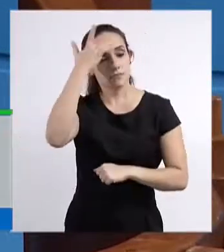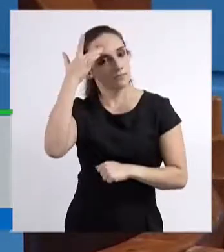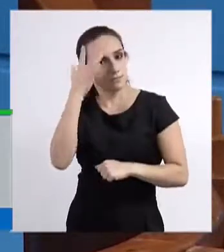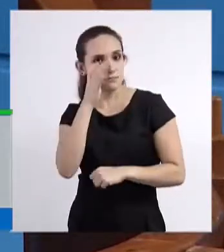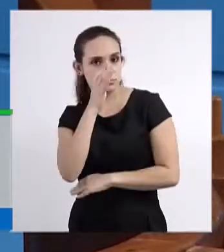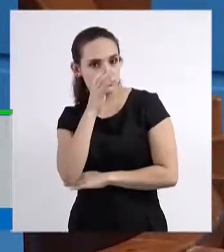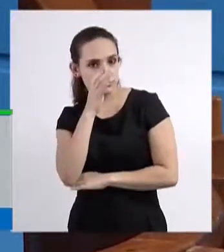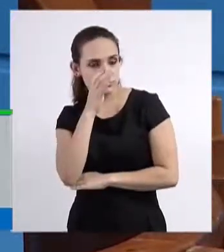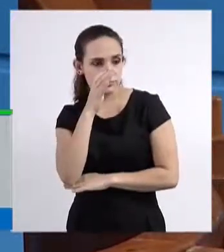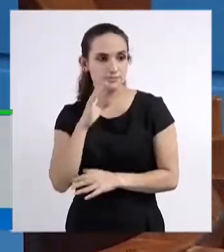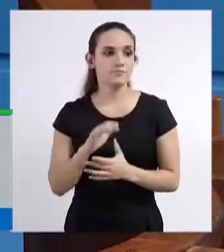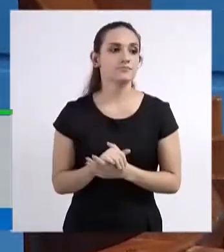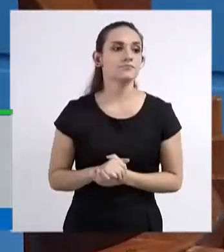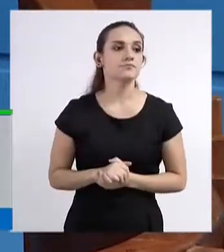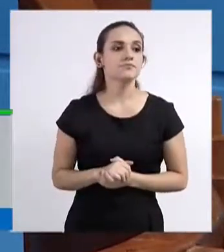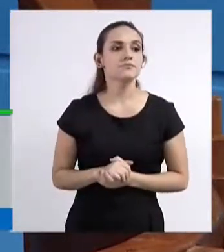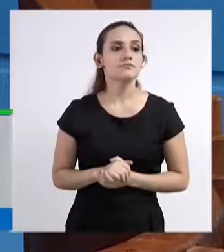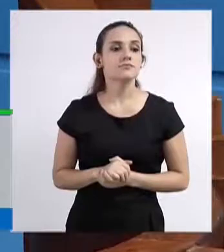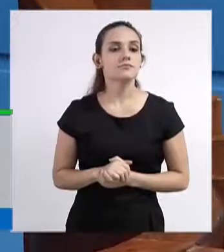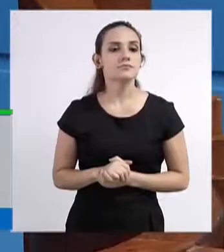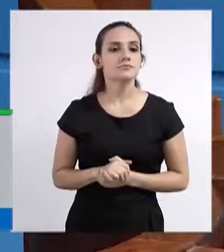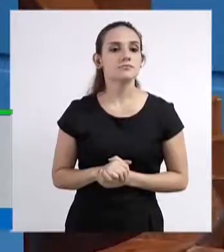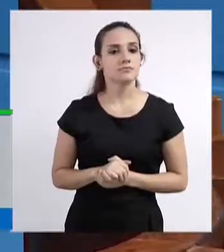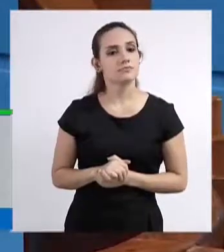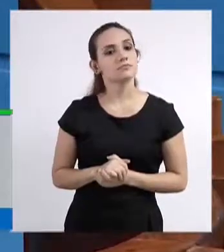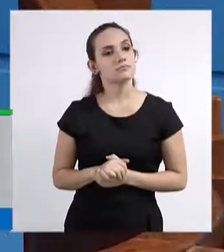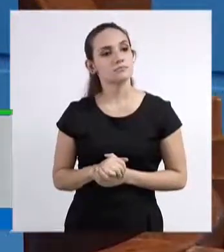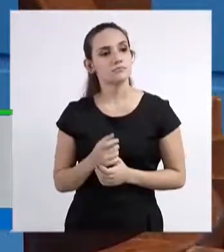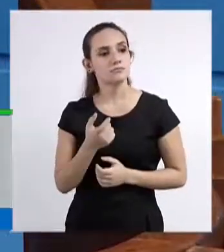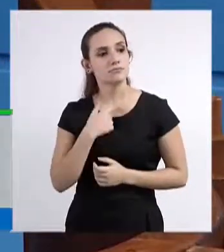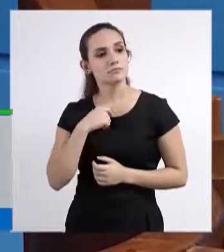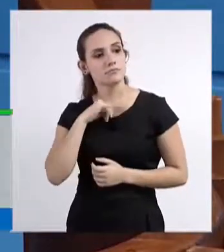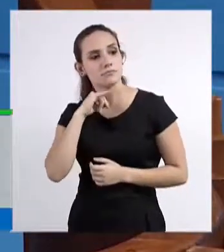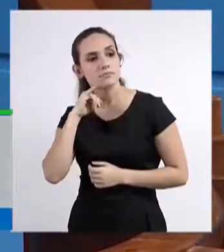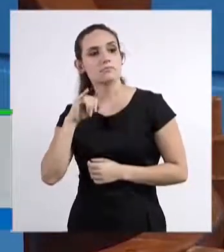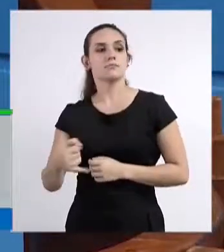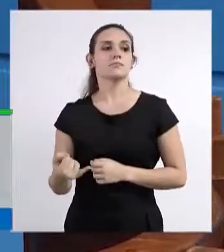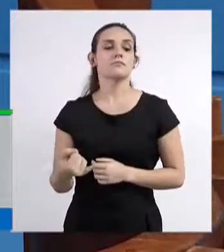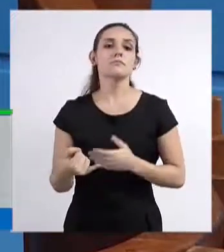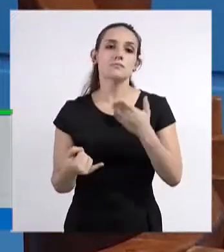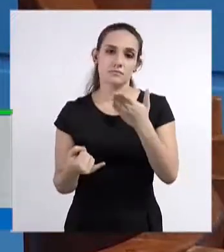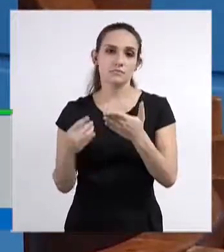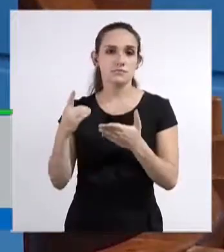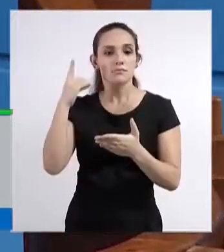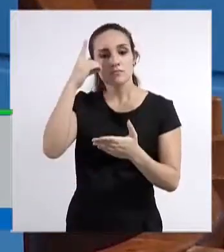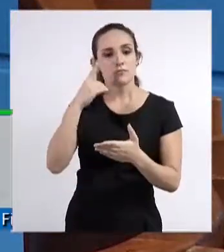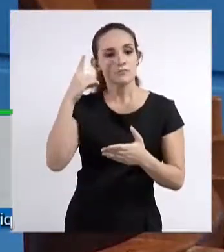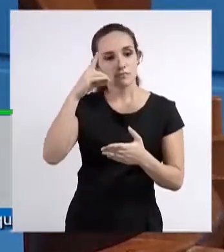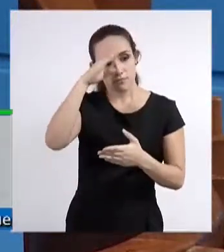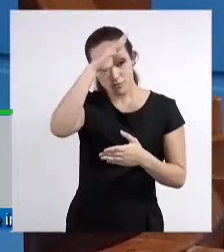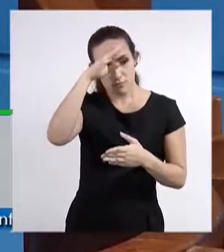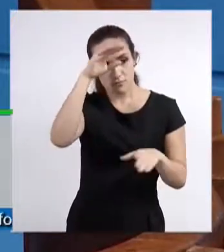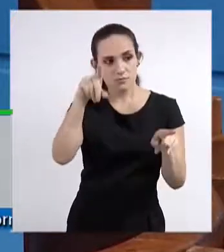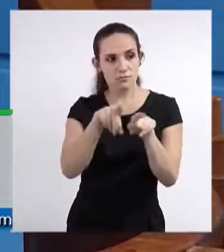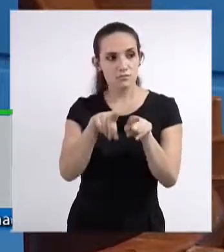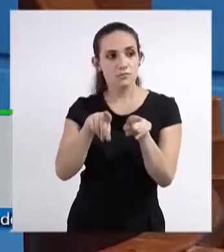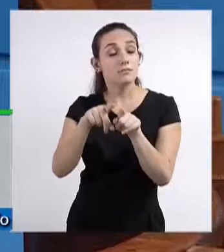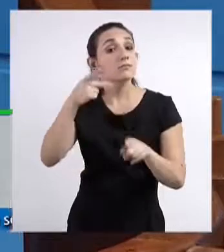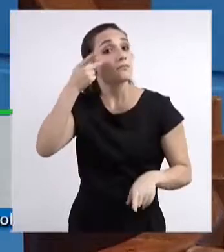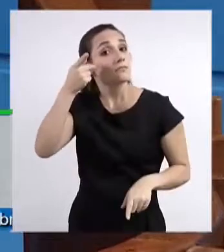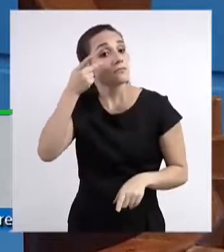assistem. E pegando um gancho já nas falas do deputado Barbosinha, do deputado Pedro